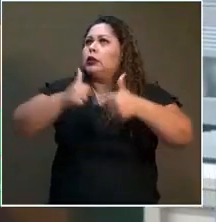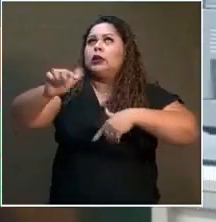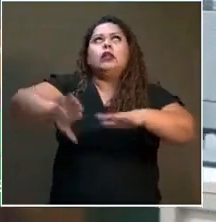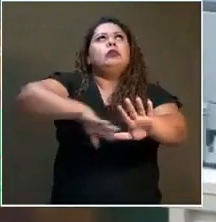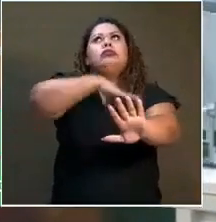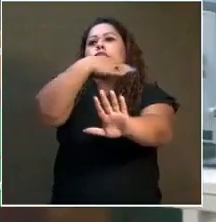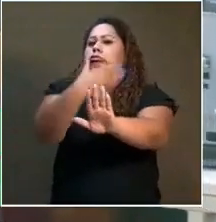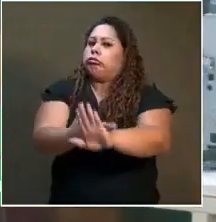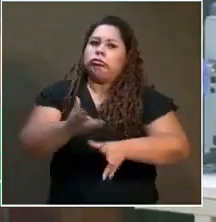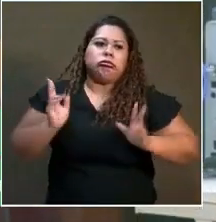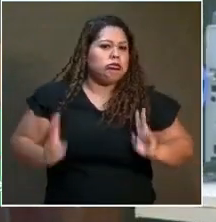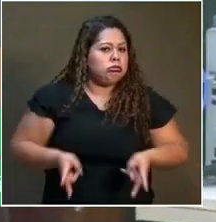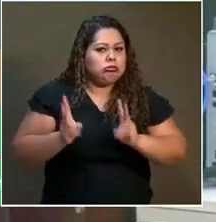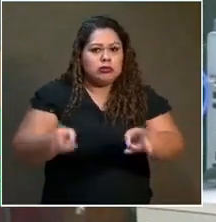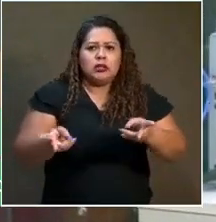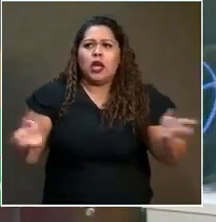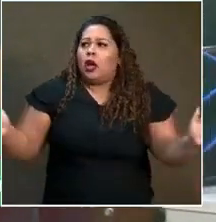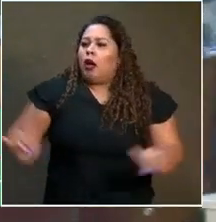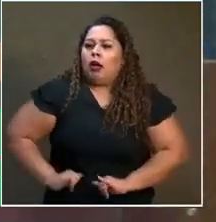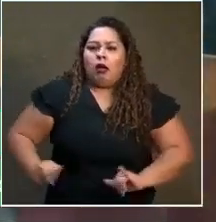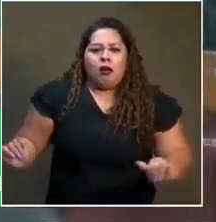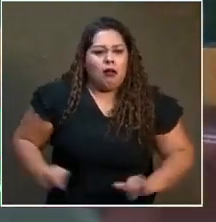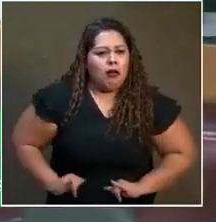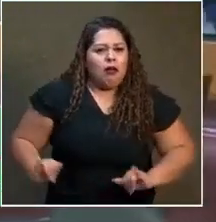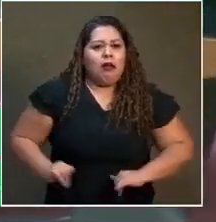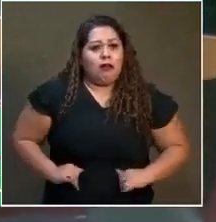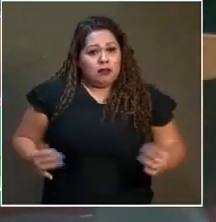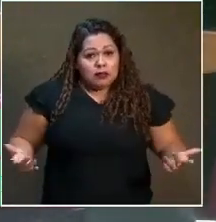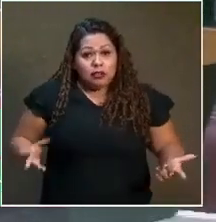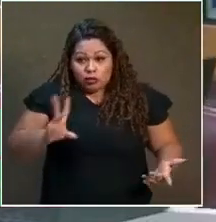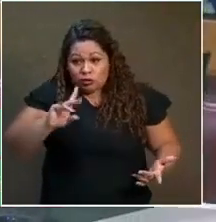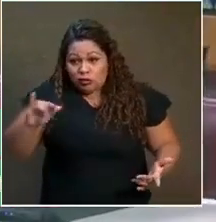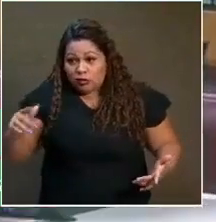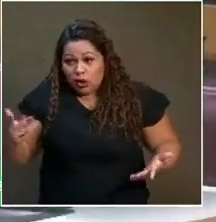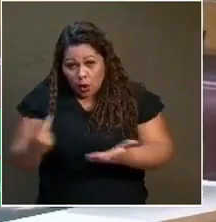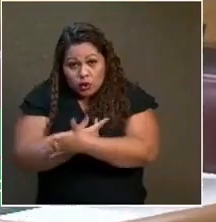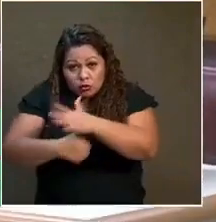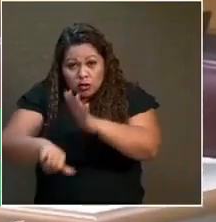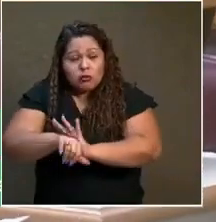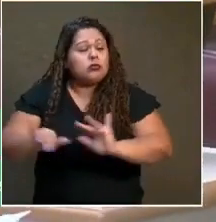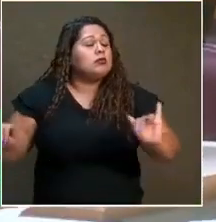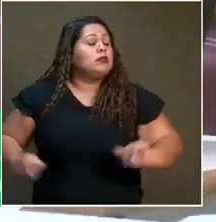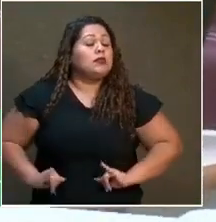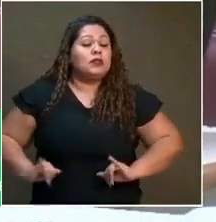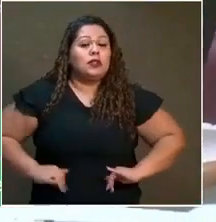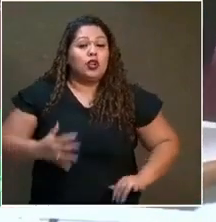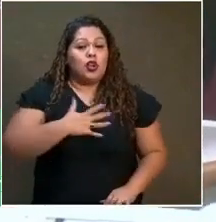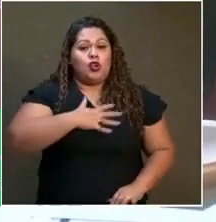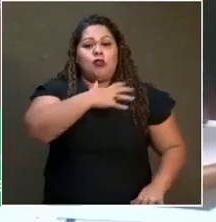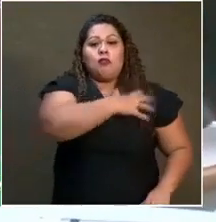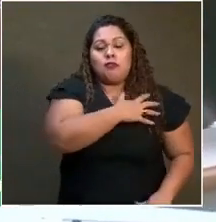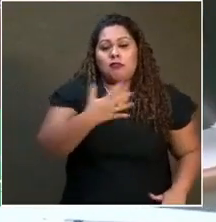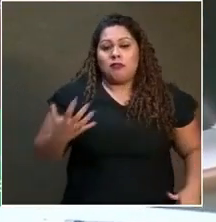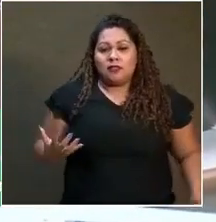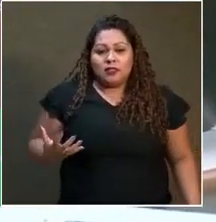escala. Ele estava sofrendo isso nesse dia. Os coronéis, os comandantes dele foram